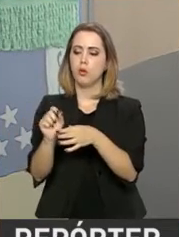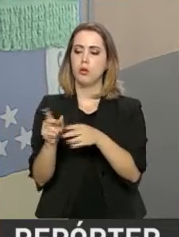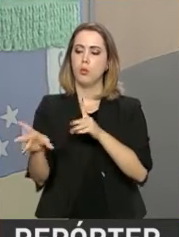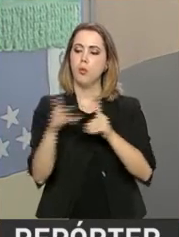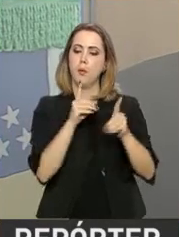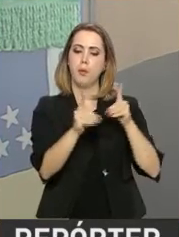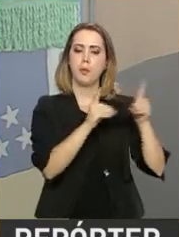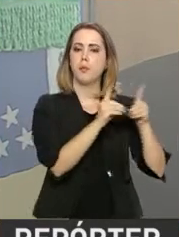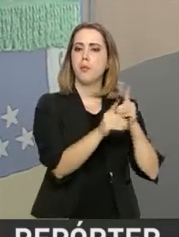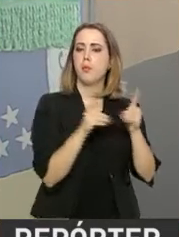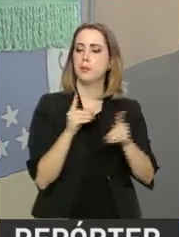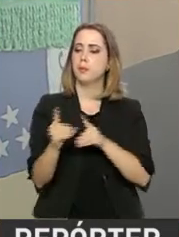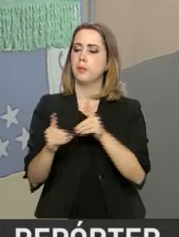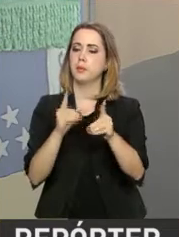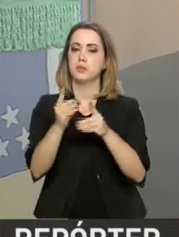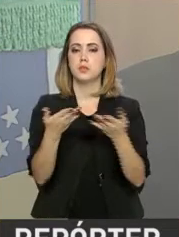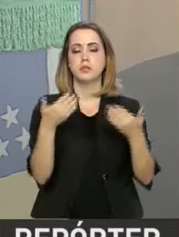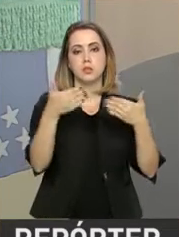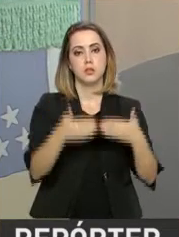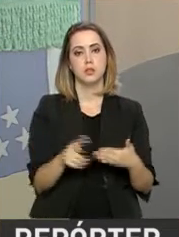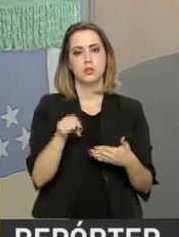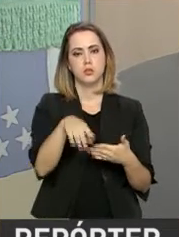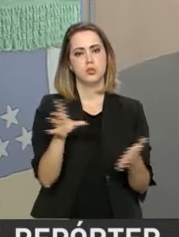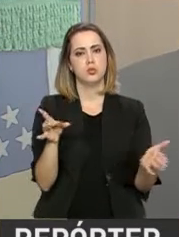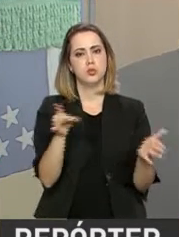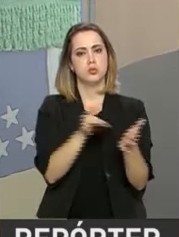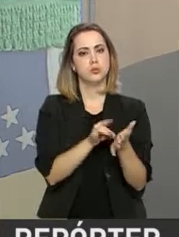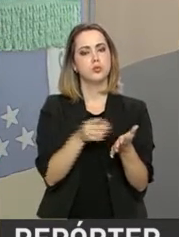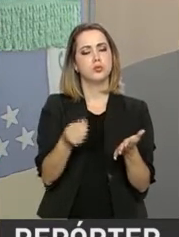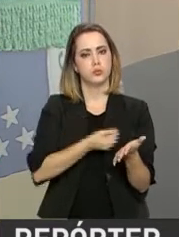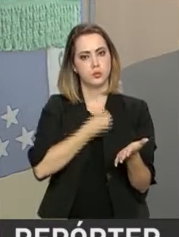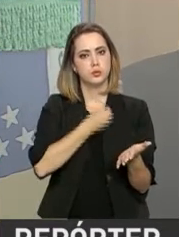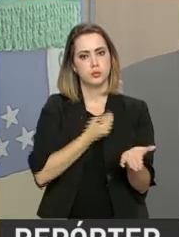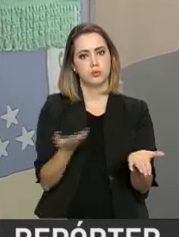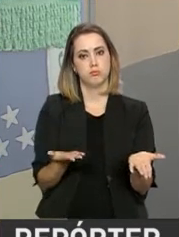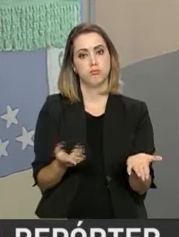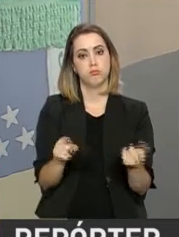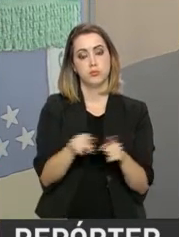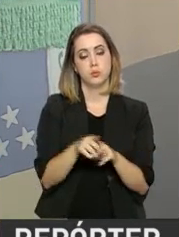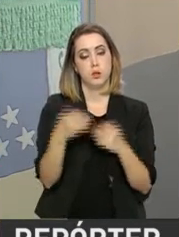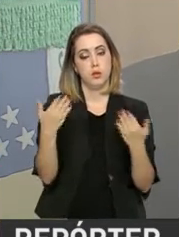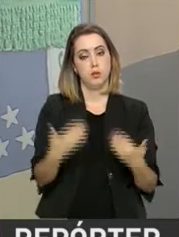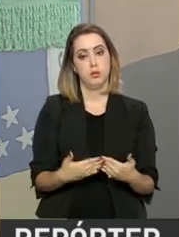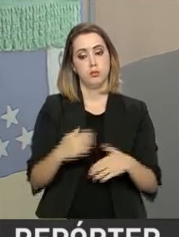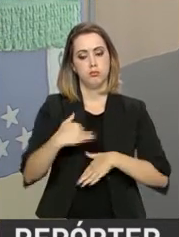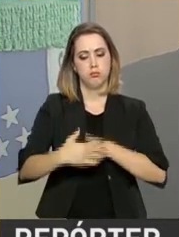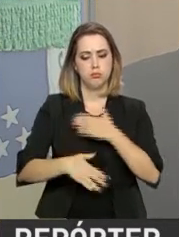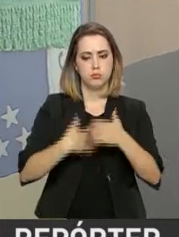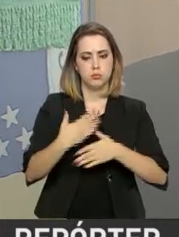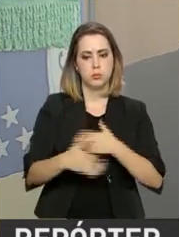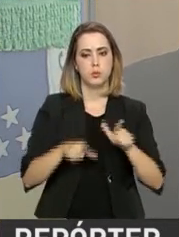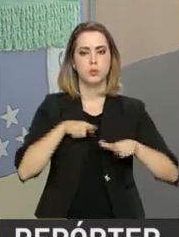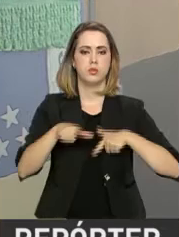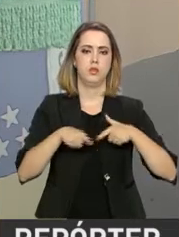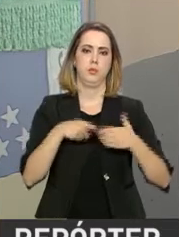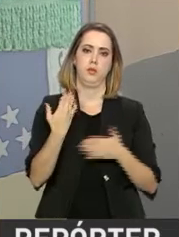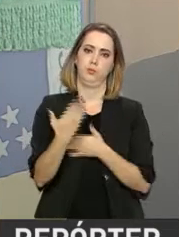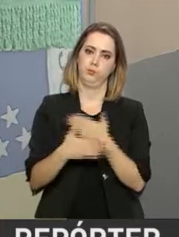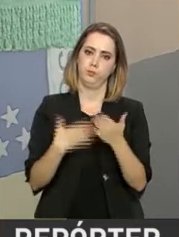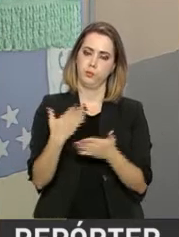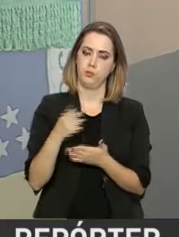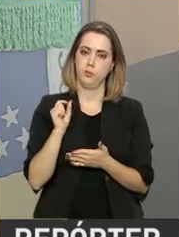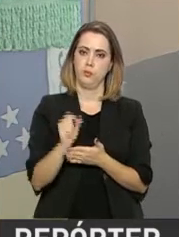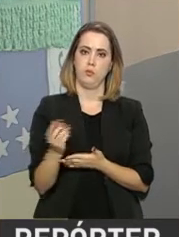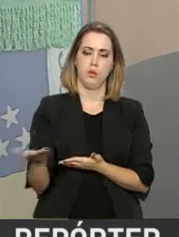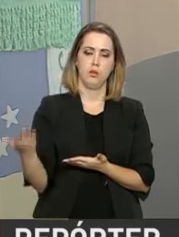sobre cada uma dessas frentes nas suas respectivas realidades, tentando, neste momento, evoluir nessa discussão para